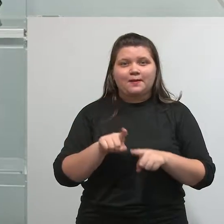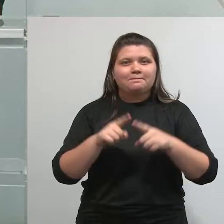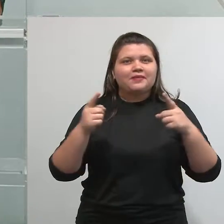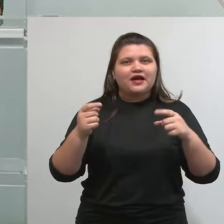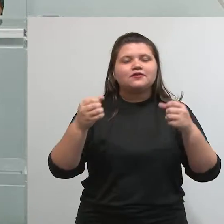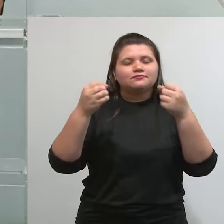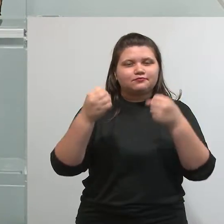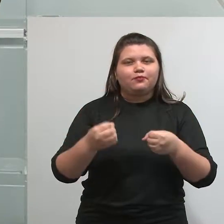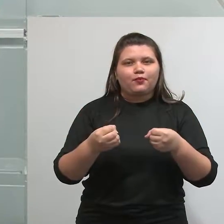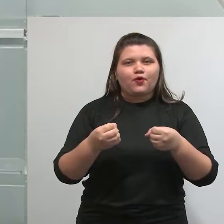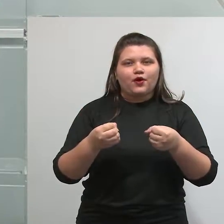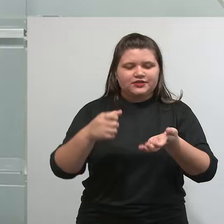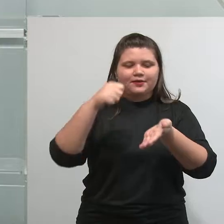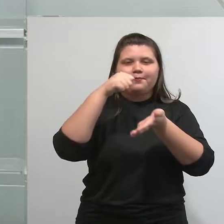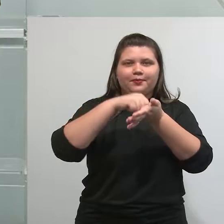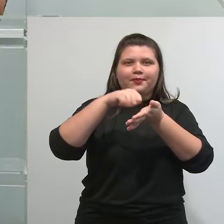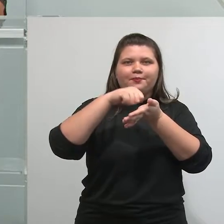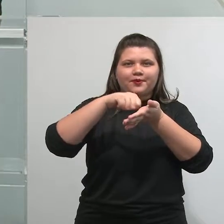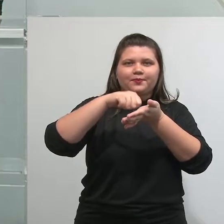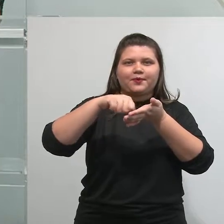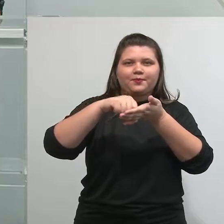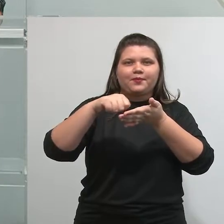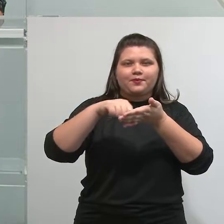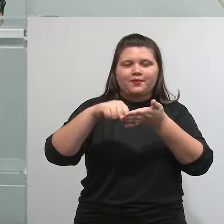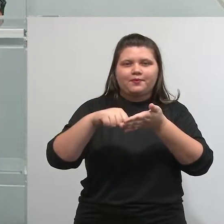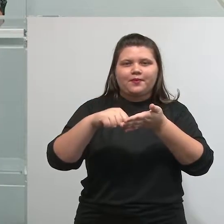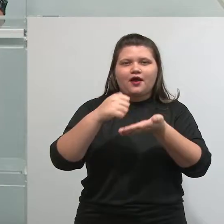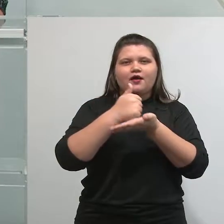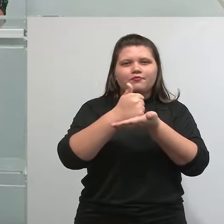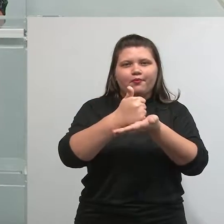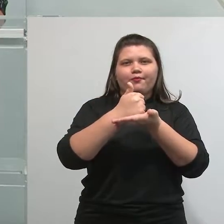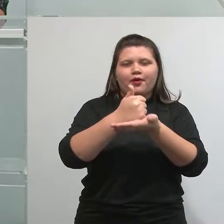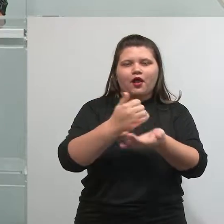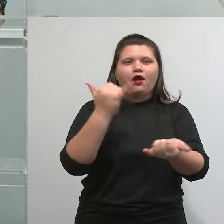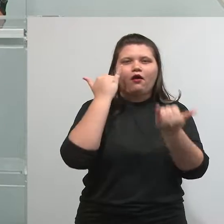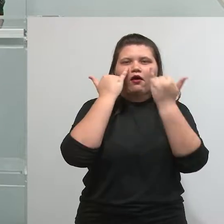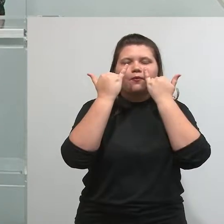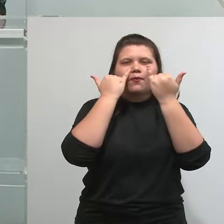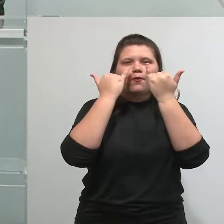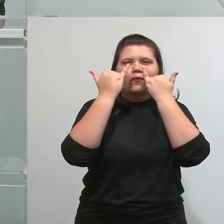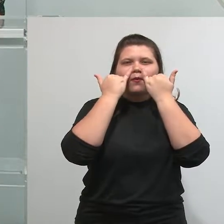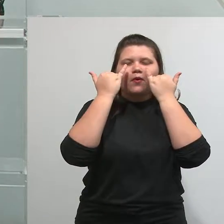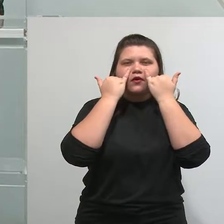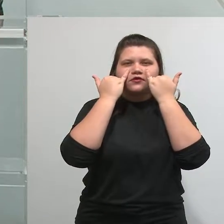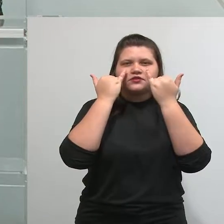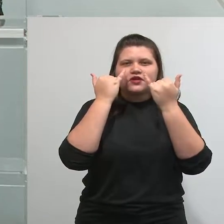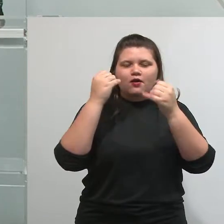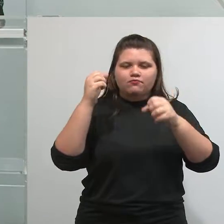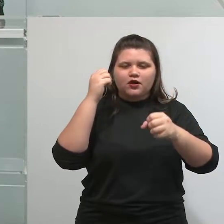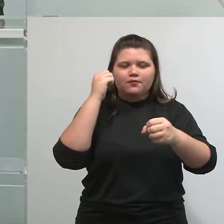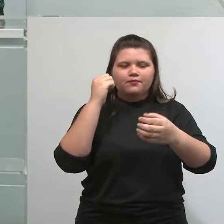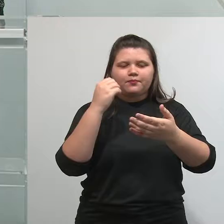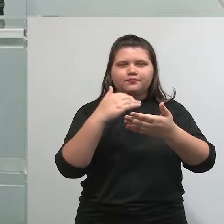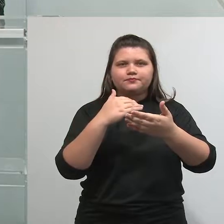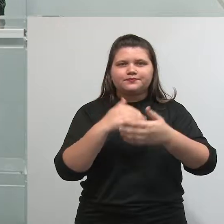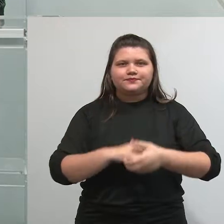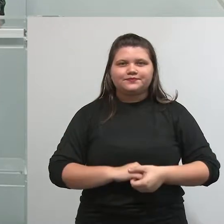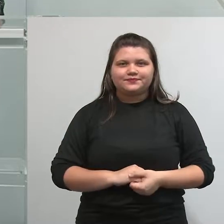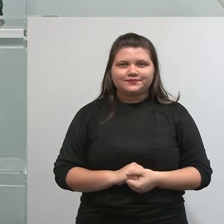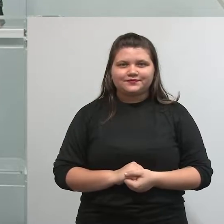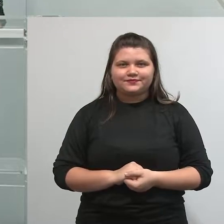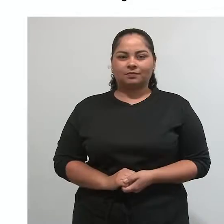descriçãozinha para te ajudar como informação na hora de você construir a atividade que você vai propor,